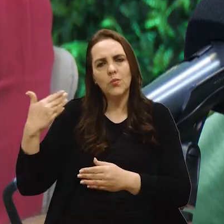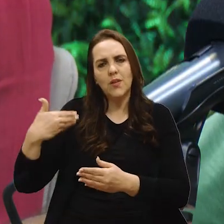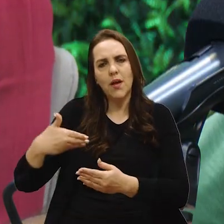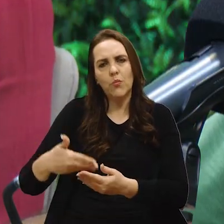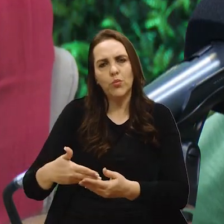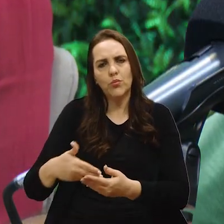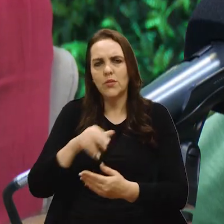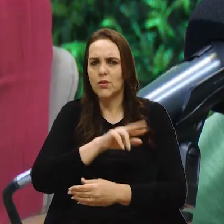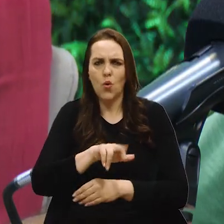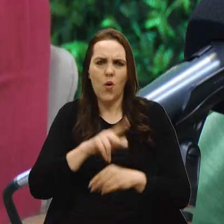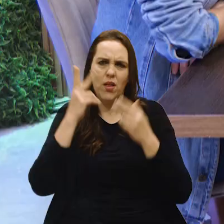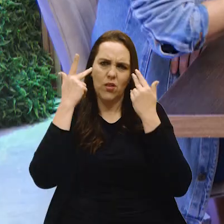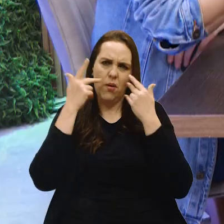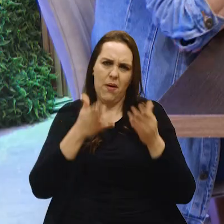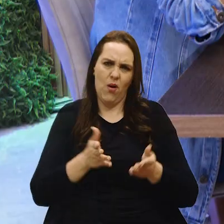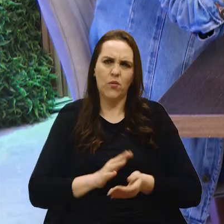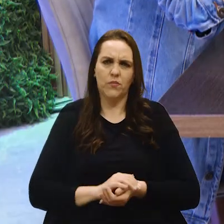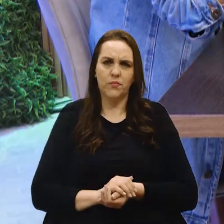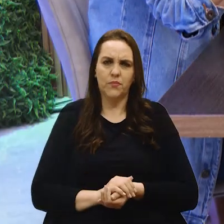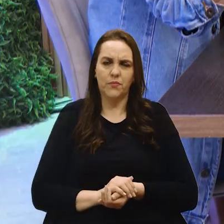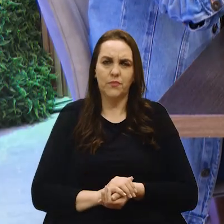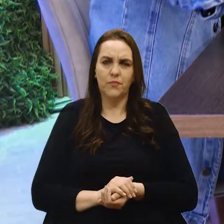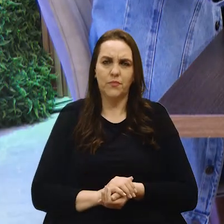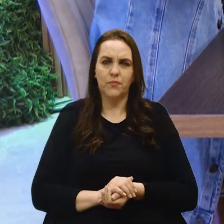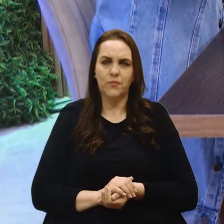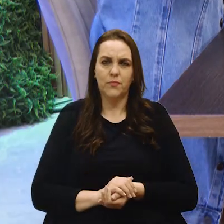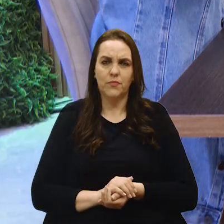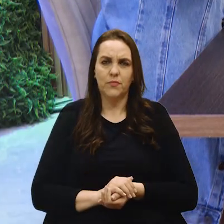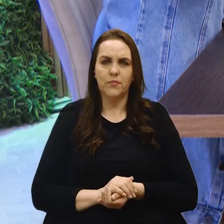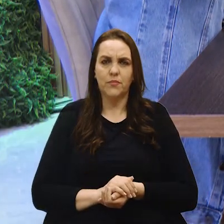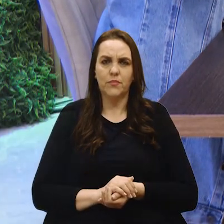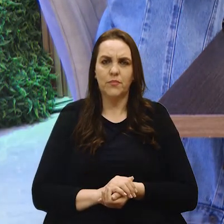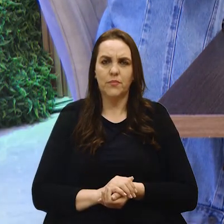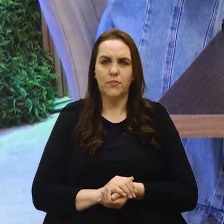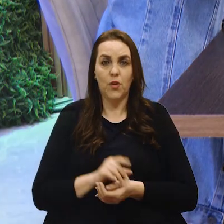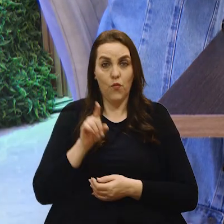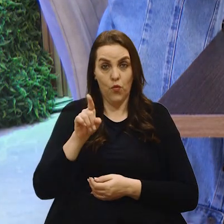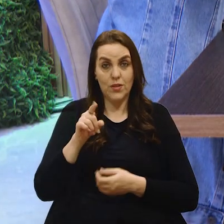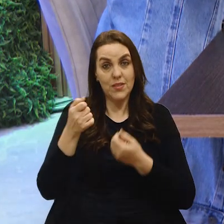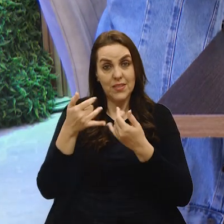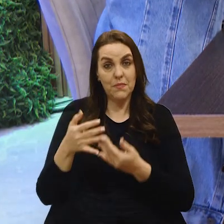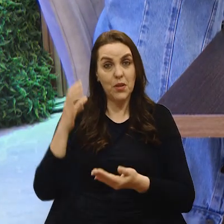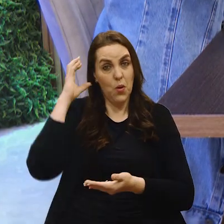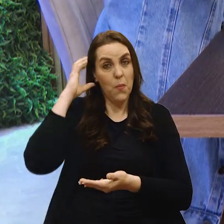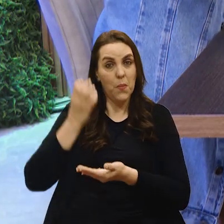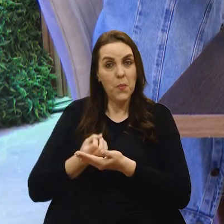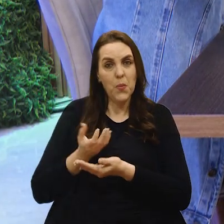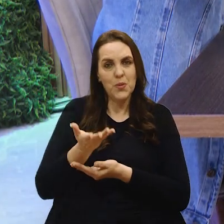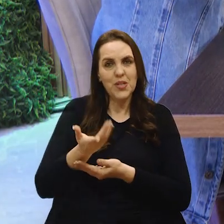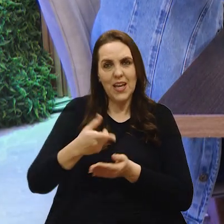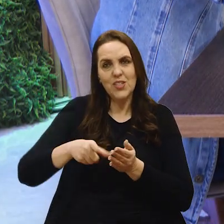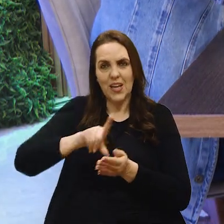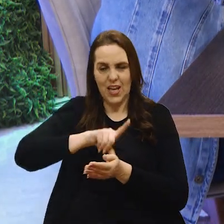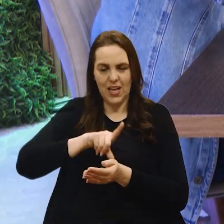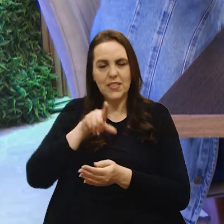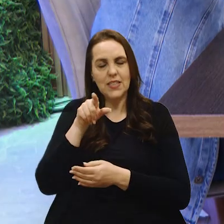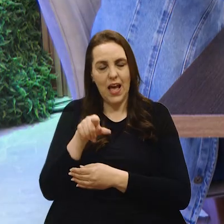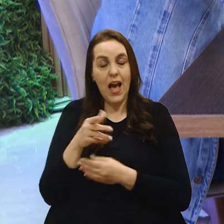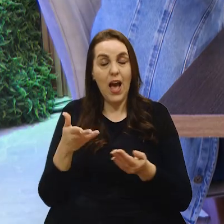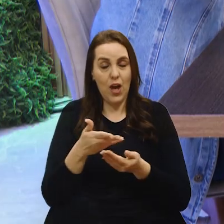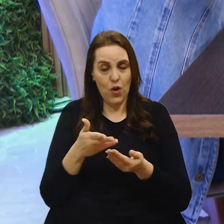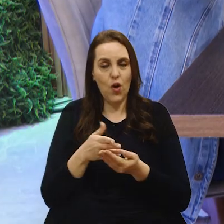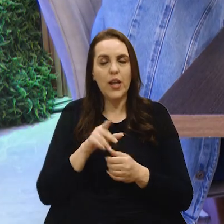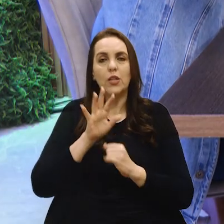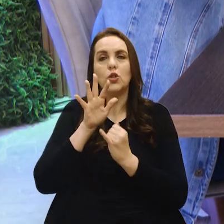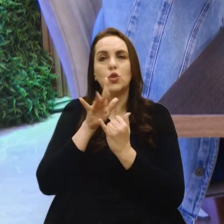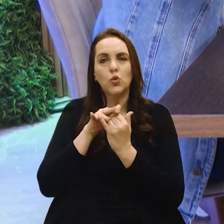é normal essas coisas. A gente vai acreditar, inclusive, você falou do podcast antes, Naldo, a gente vai colocar